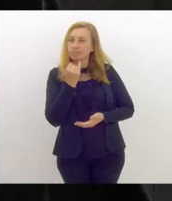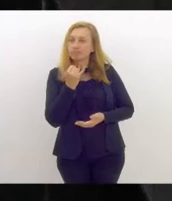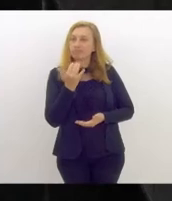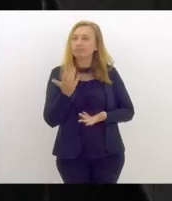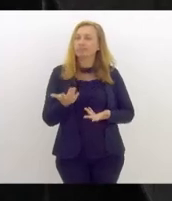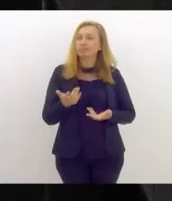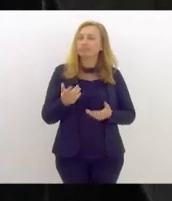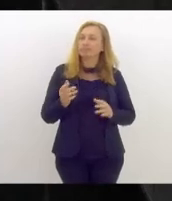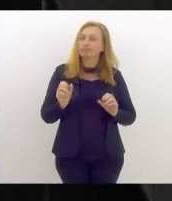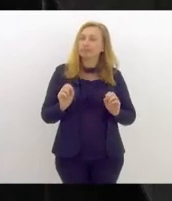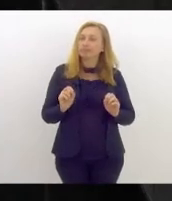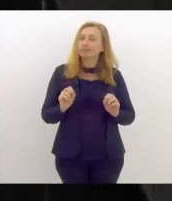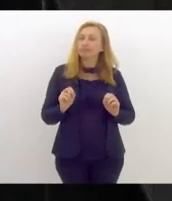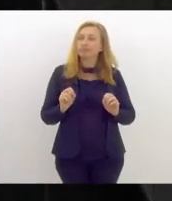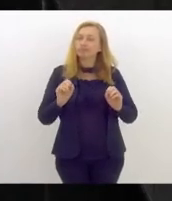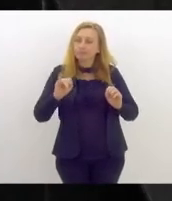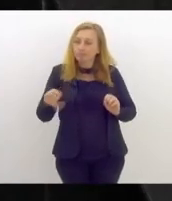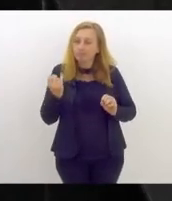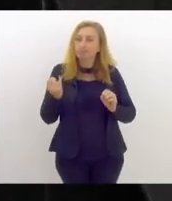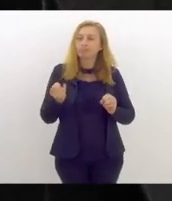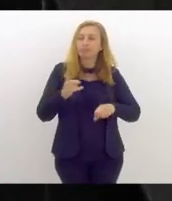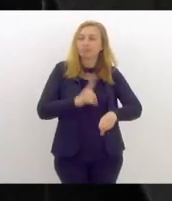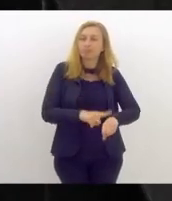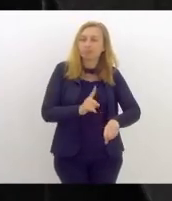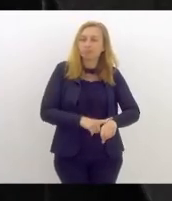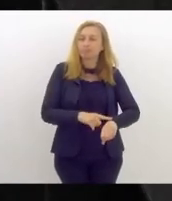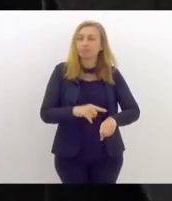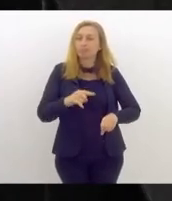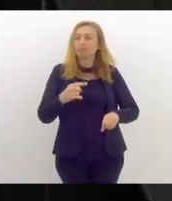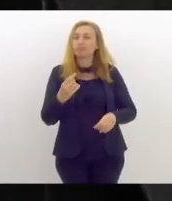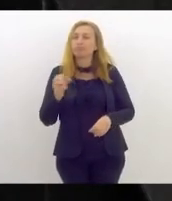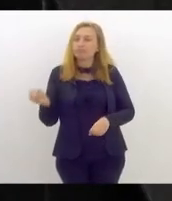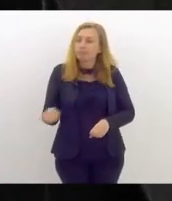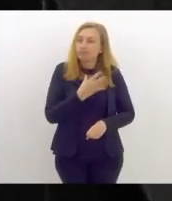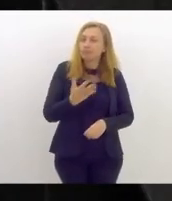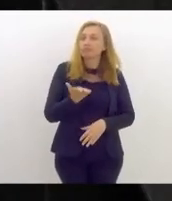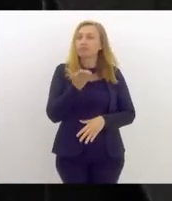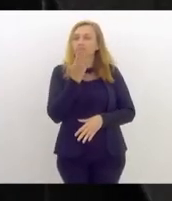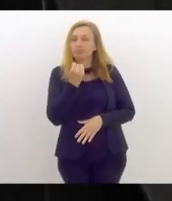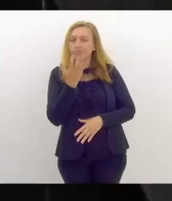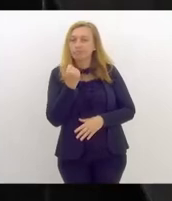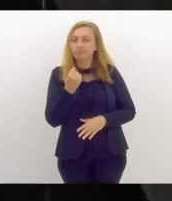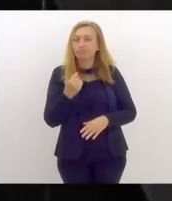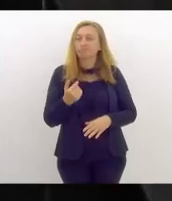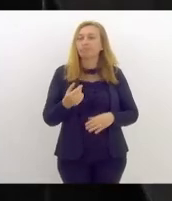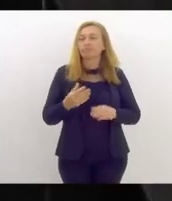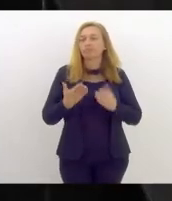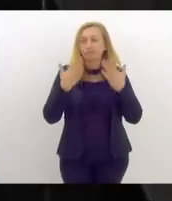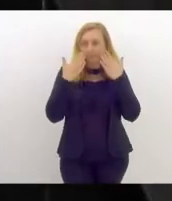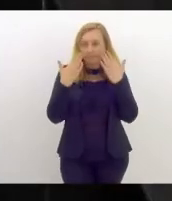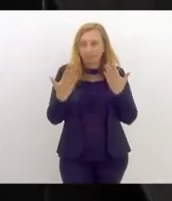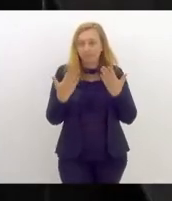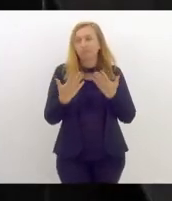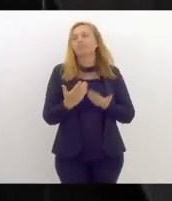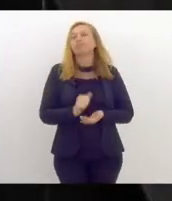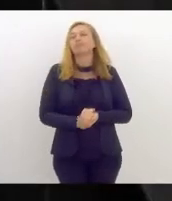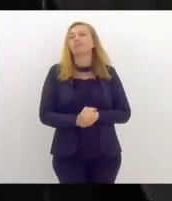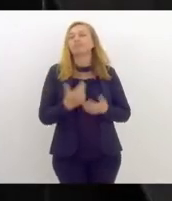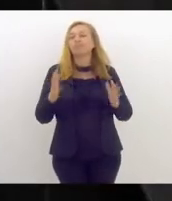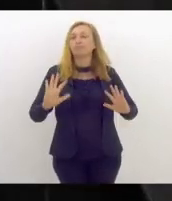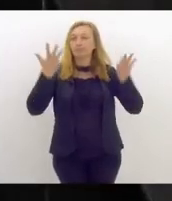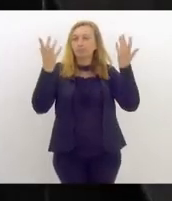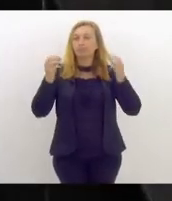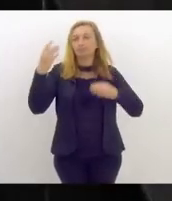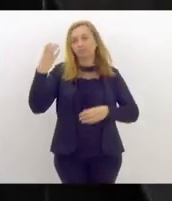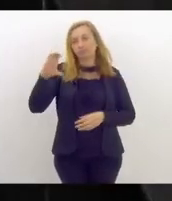municipal para curtir um ambiente novo de Cultura gastronomia encontra entretenimento que o mercado municipal Vai representar portanto viva em Niterói sobre